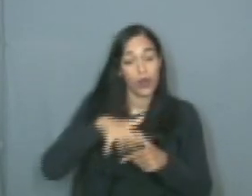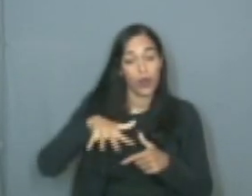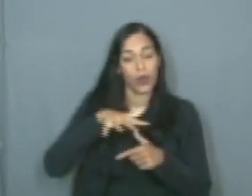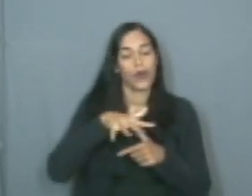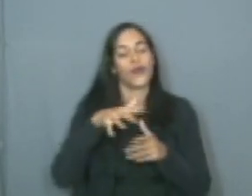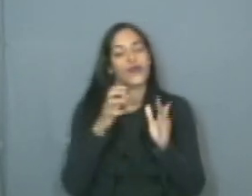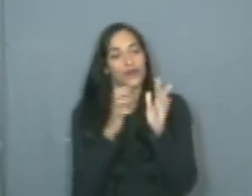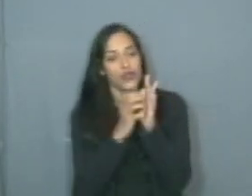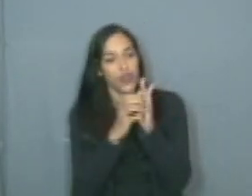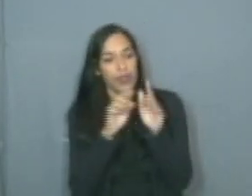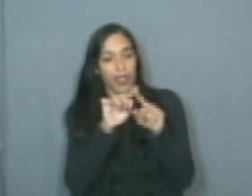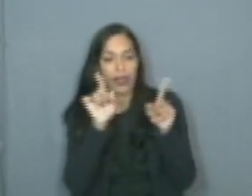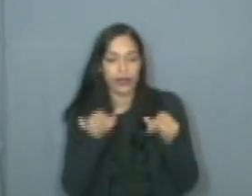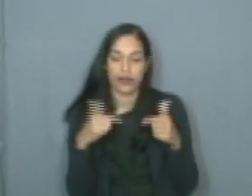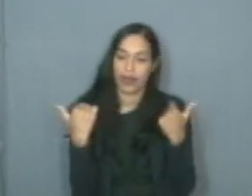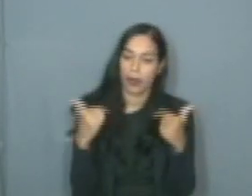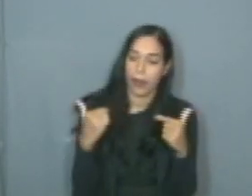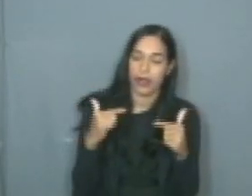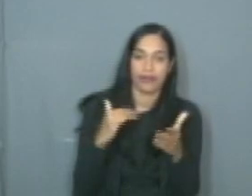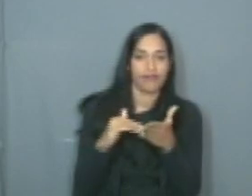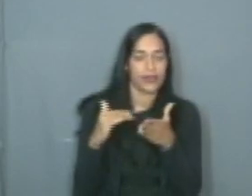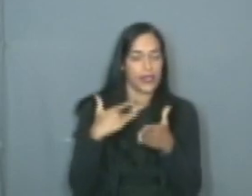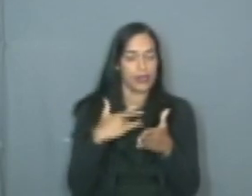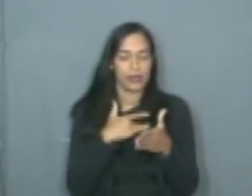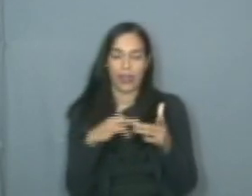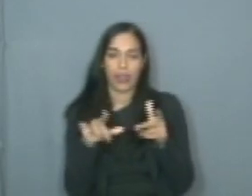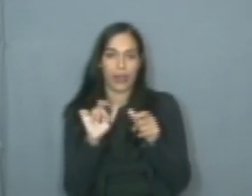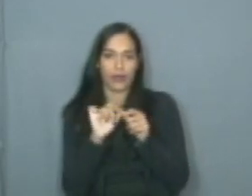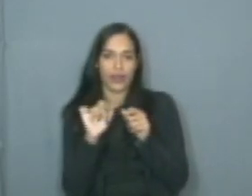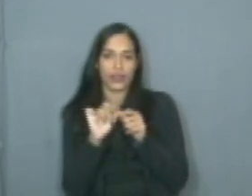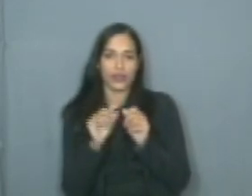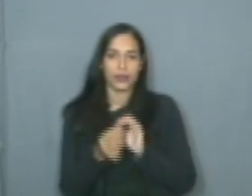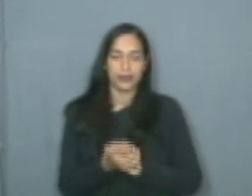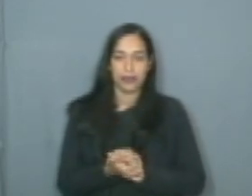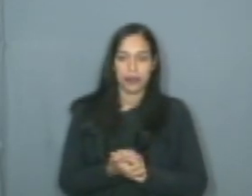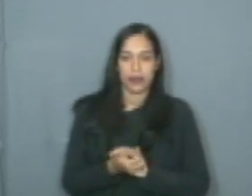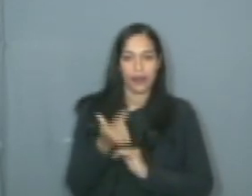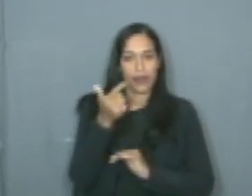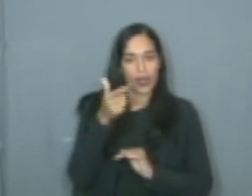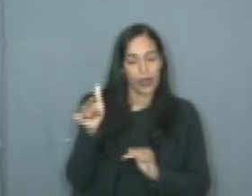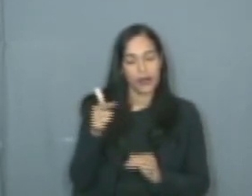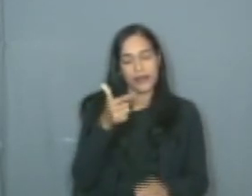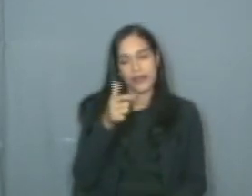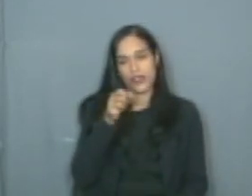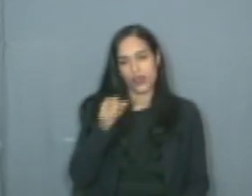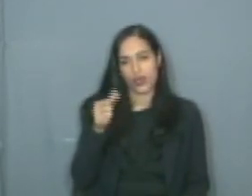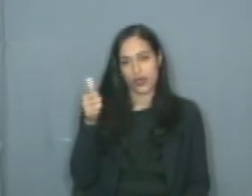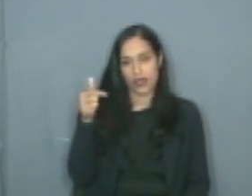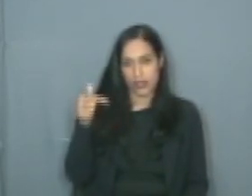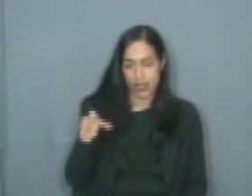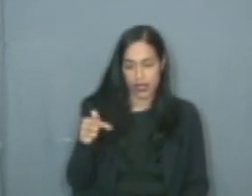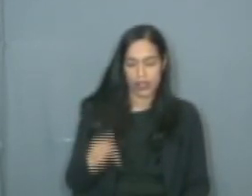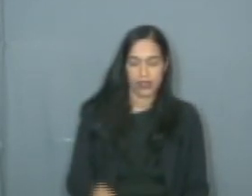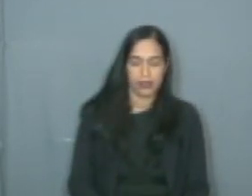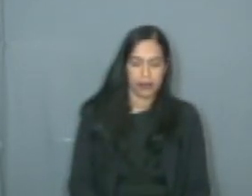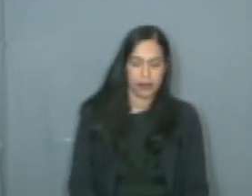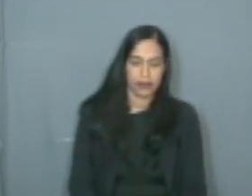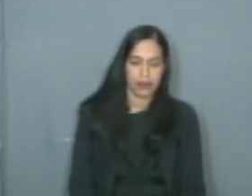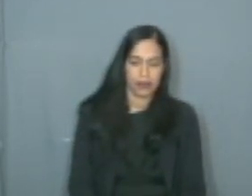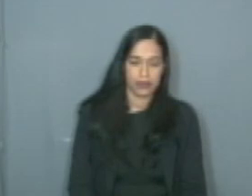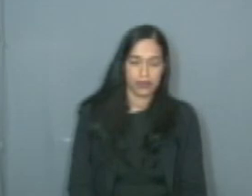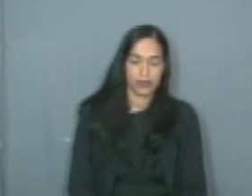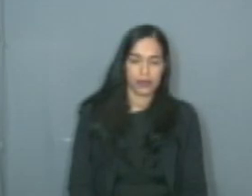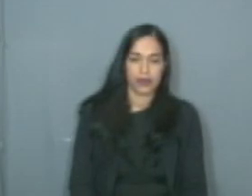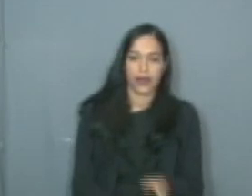que trabalham lá. A Secretaria de Saúde não faz. Vou passar para o próximo, que é o 2817. É